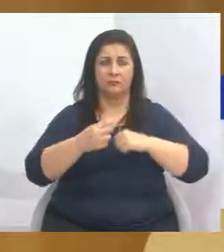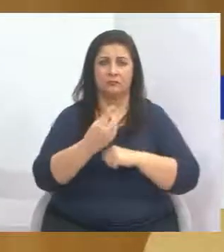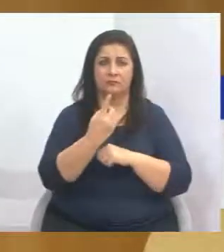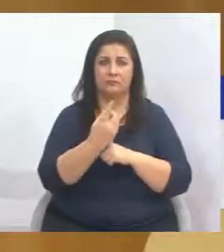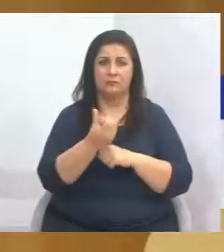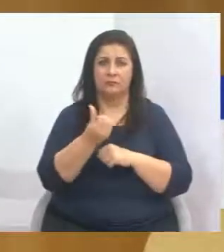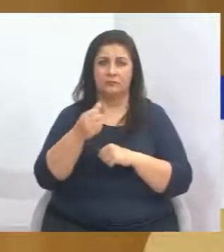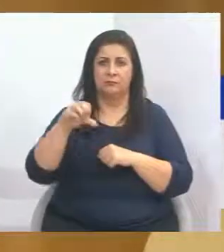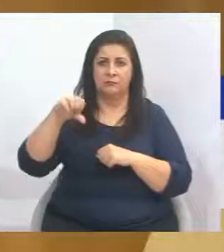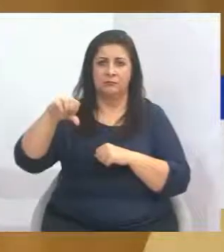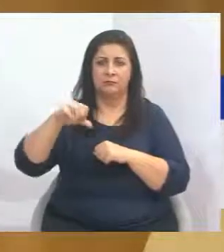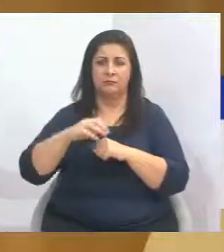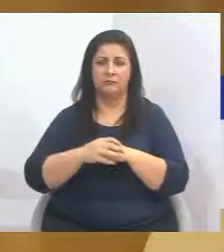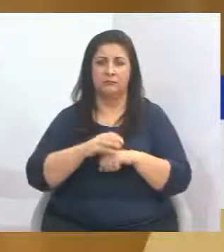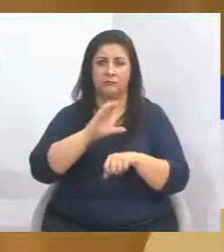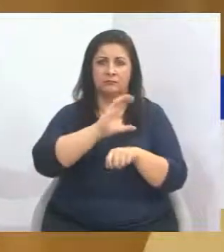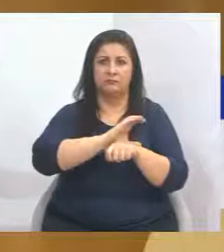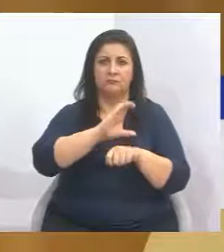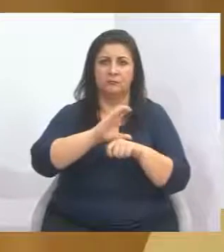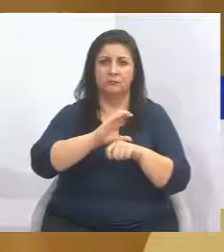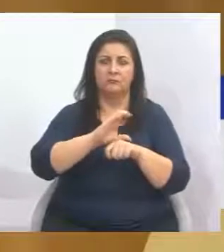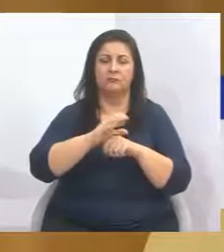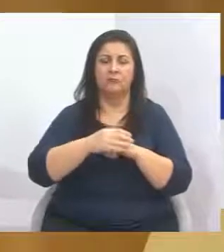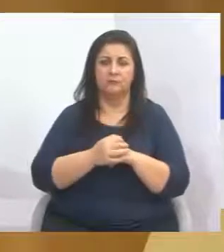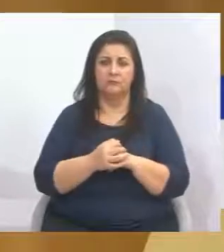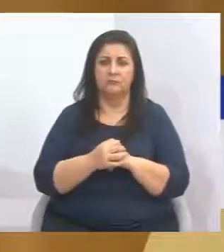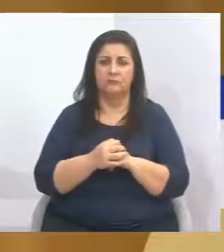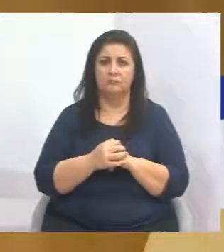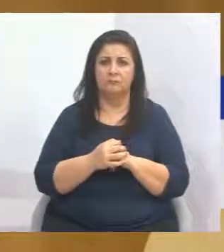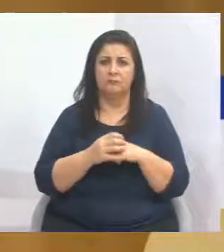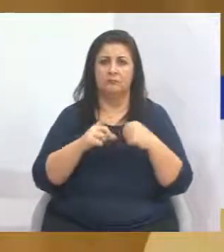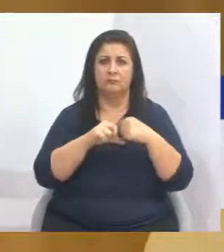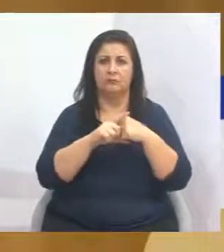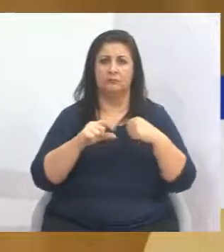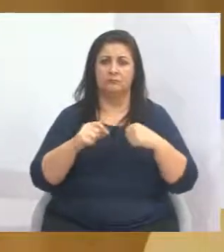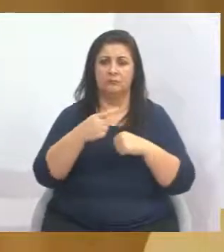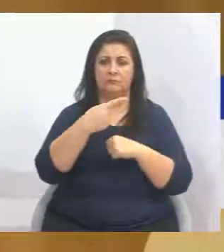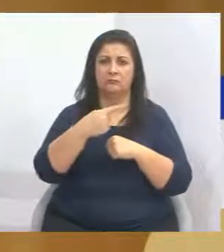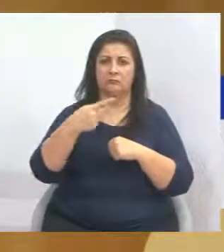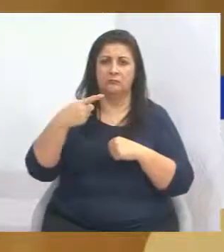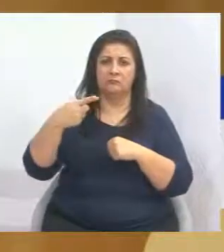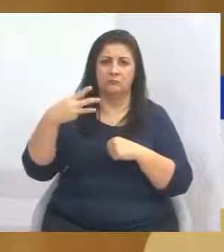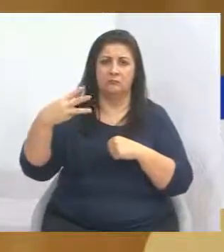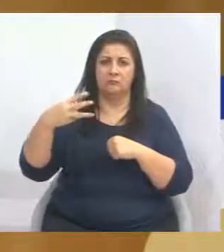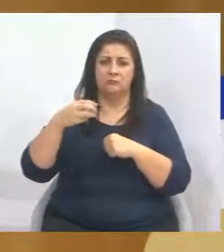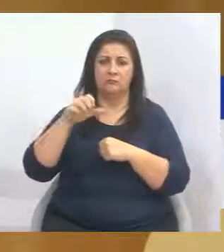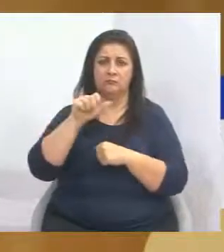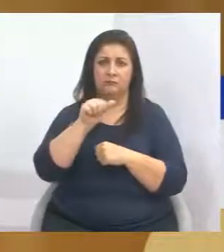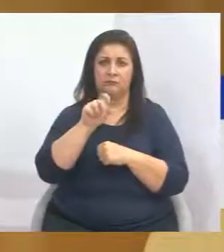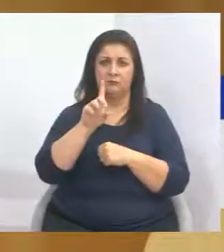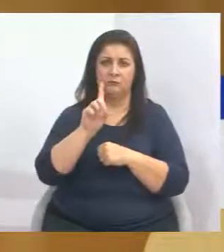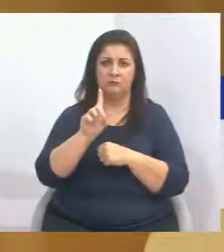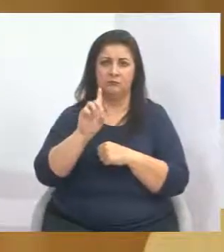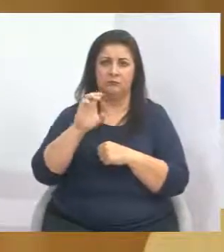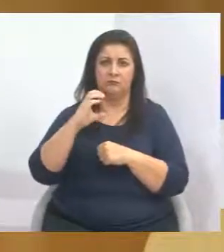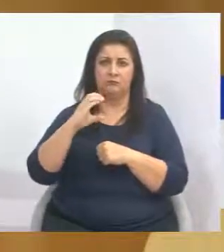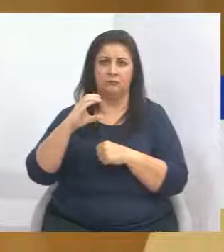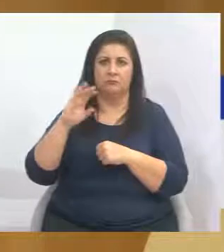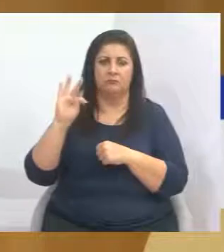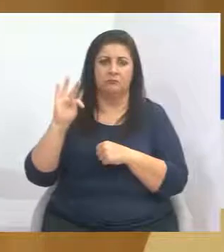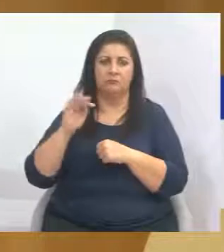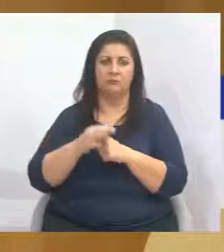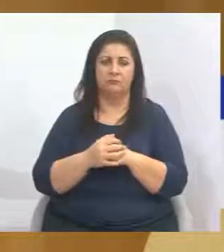169, parágrafo 1º da Constituição Federal, os artigos 113 da ADCT, dirige-se a todos os